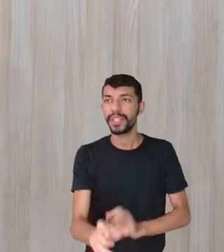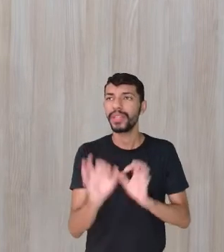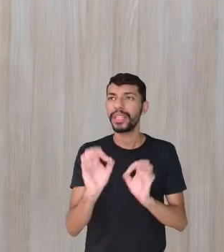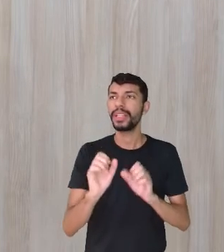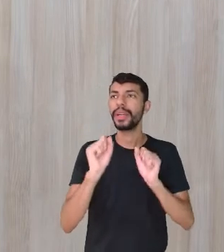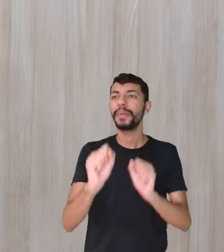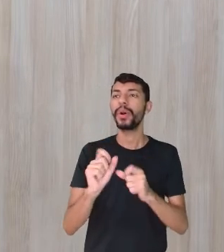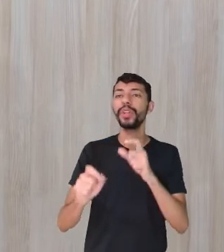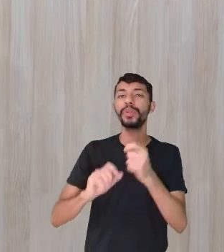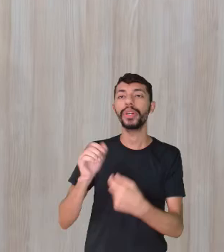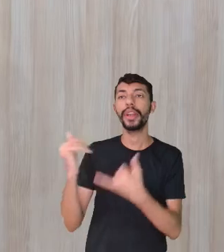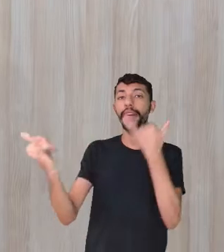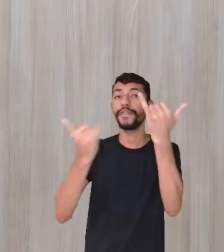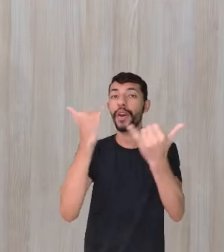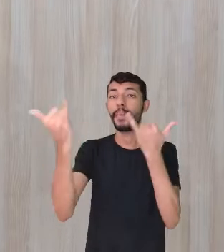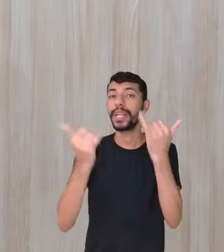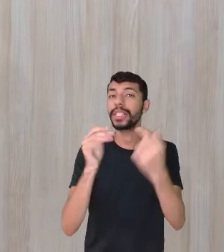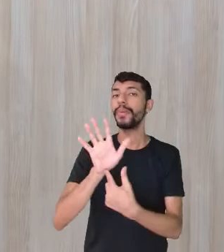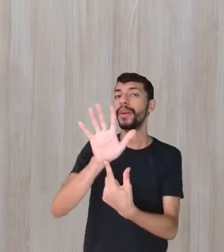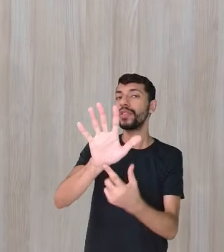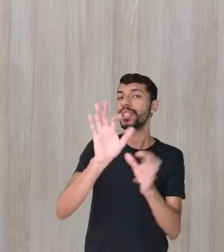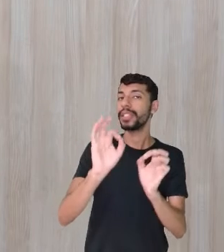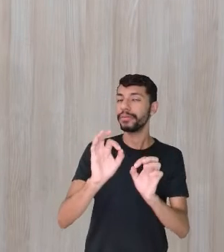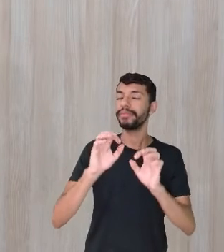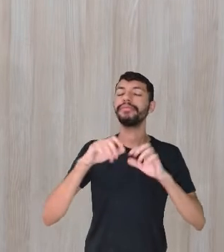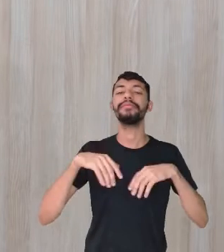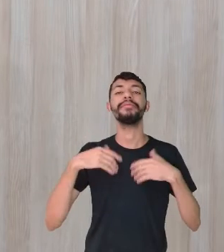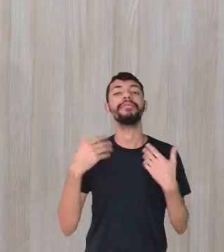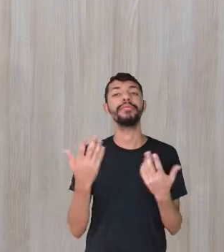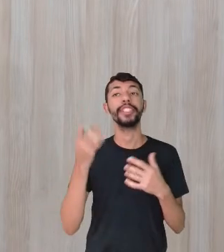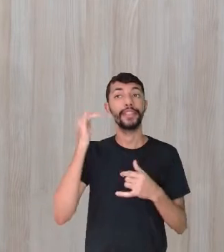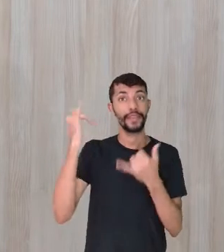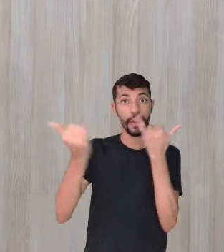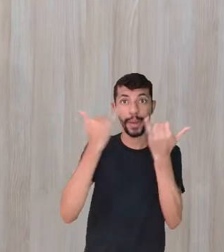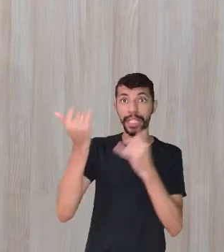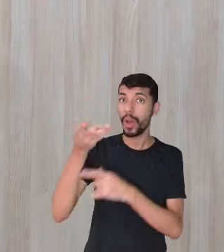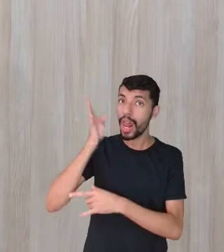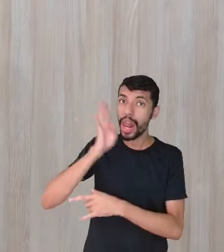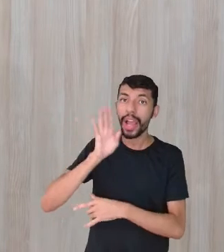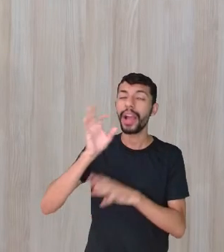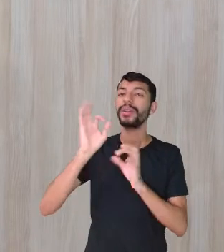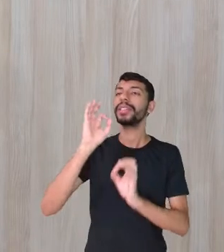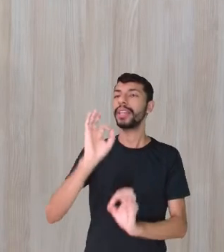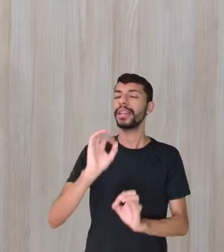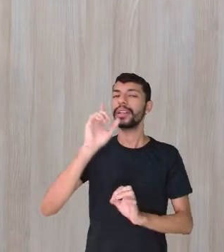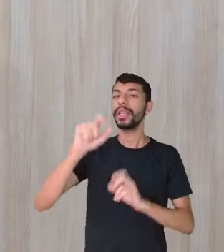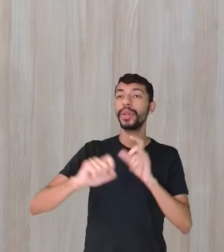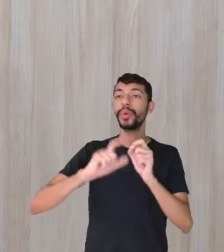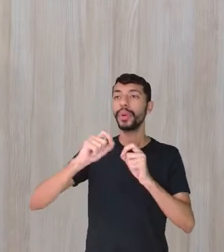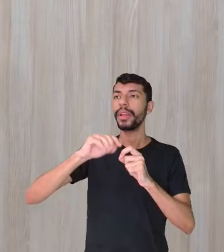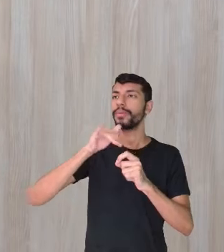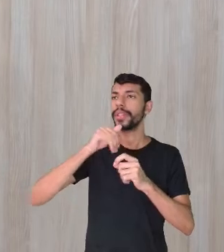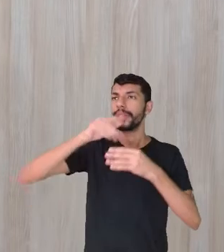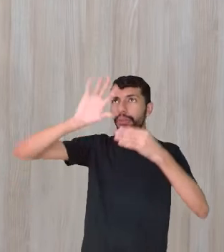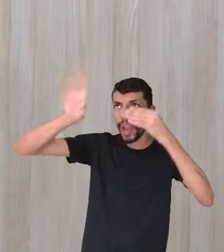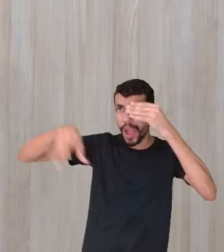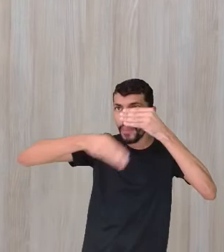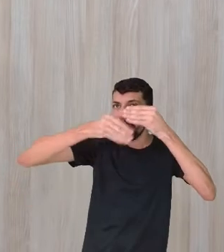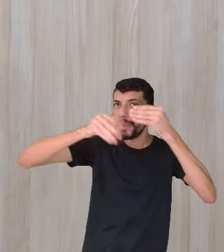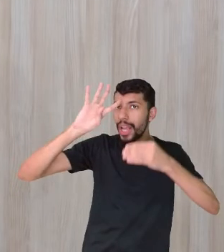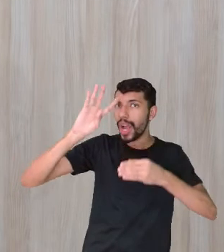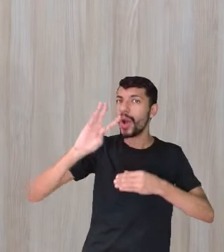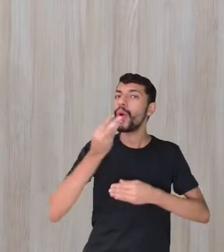trazer informações para você, informações legais, né? Informações que vão somar com o seu